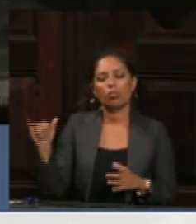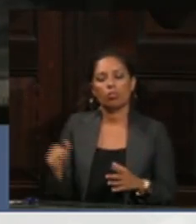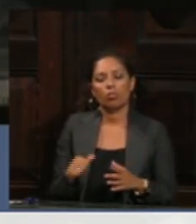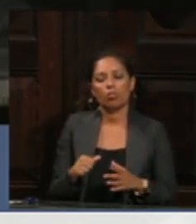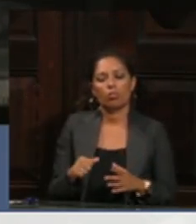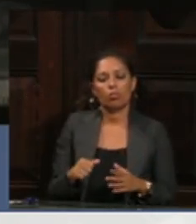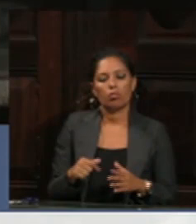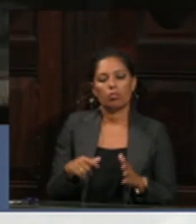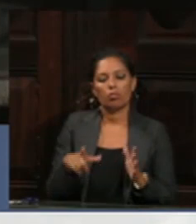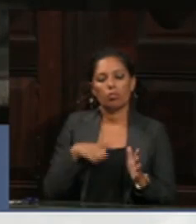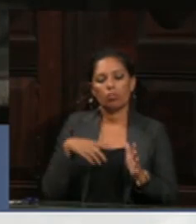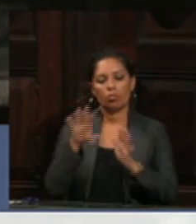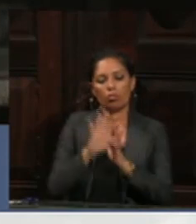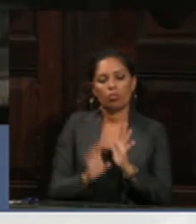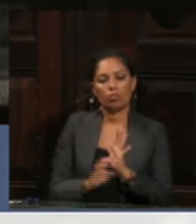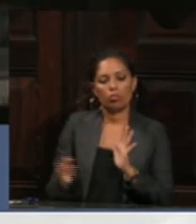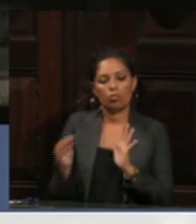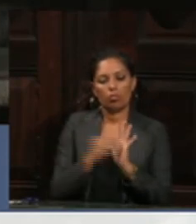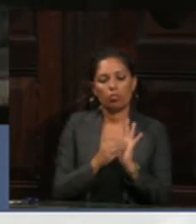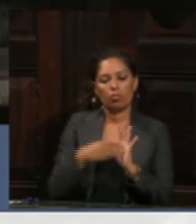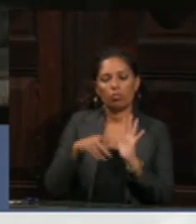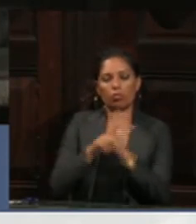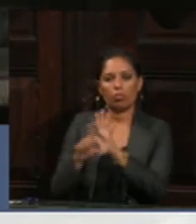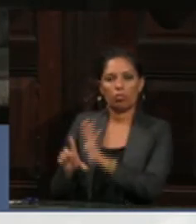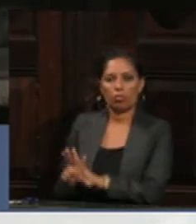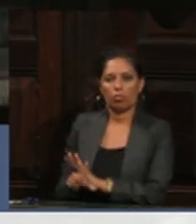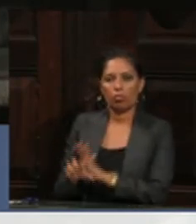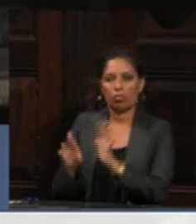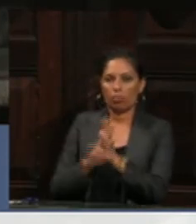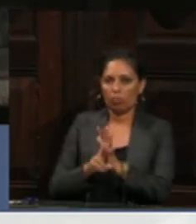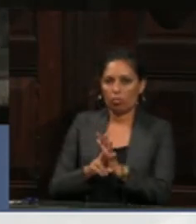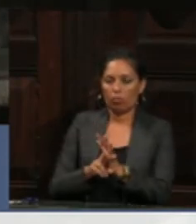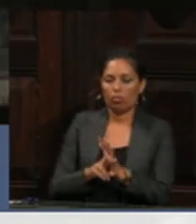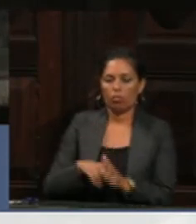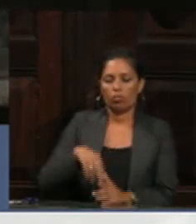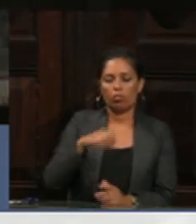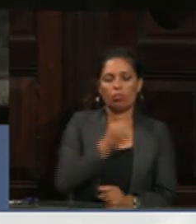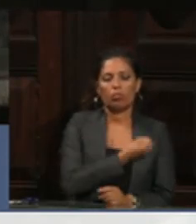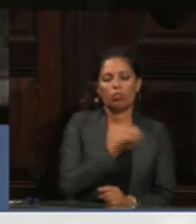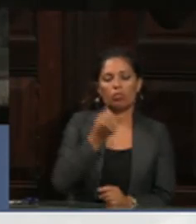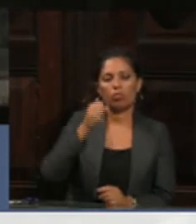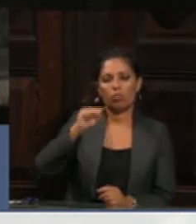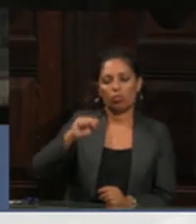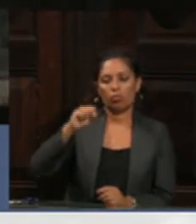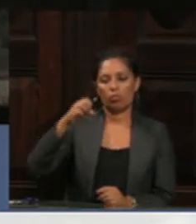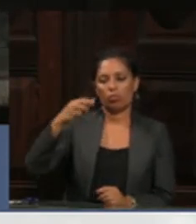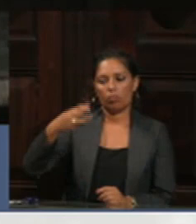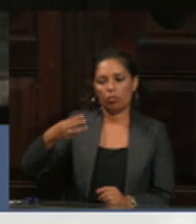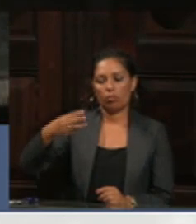para recebimento de emendas, projeto de resolução número